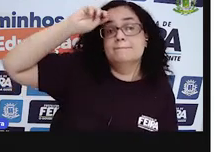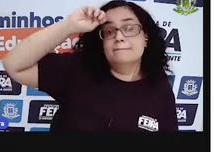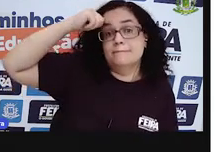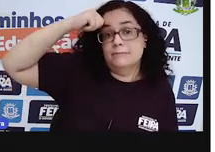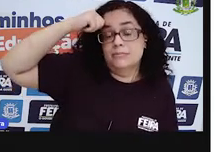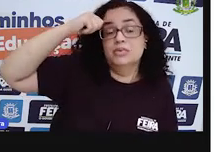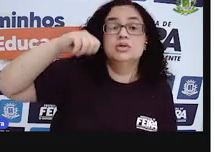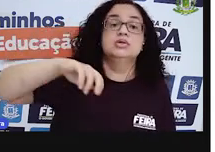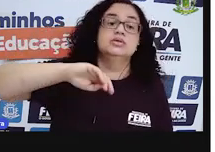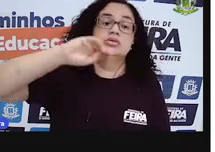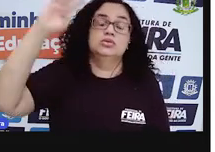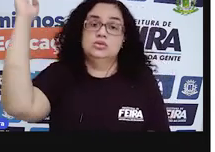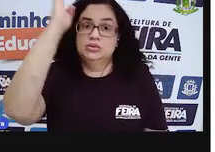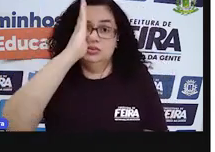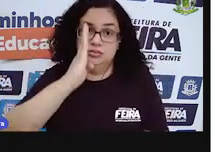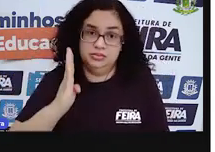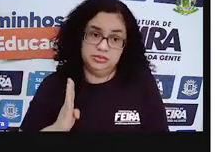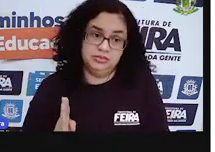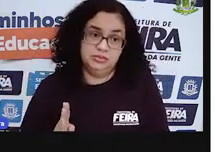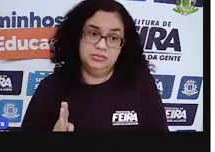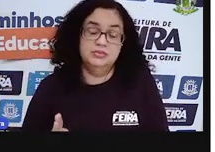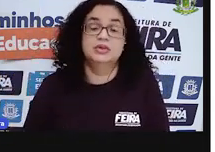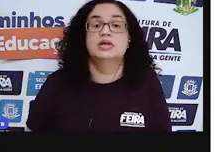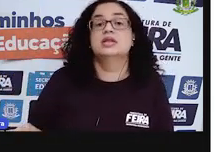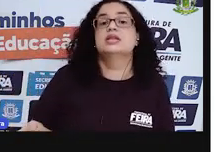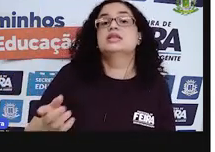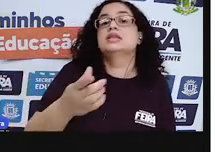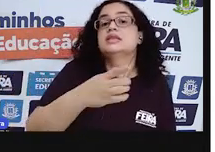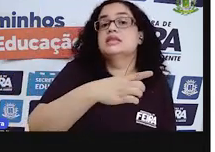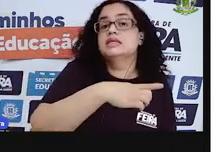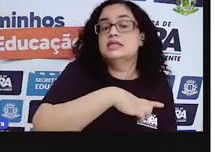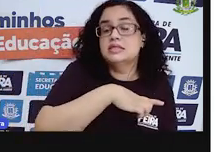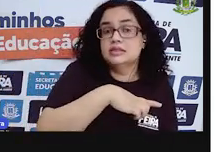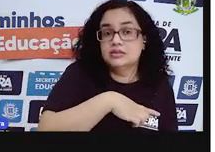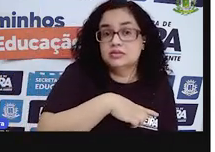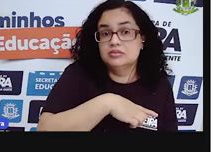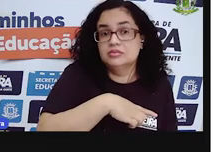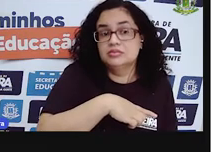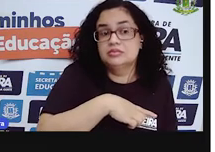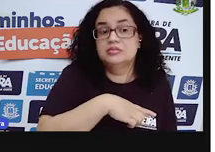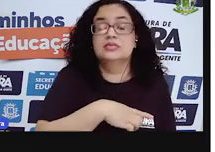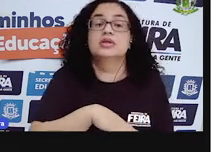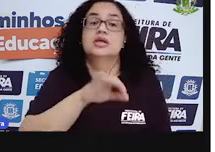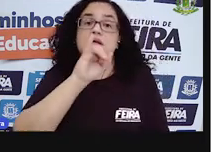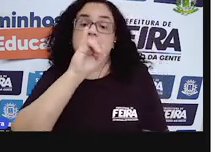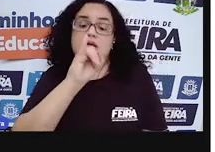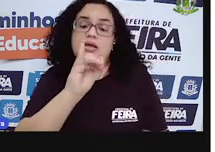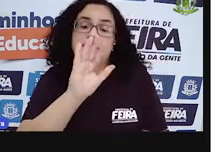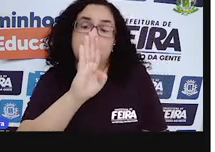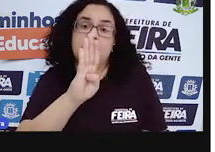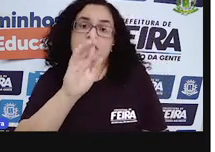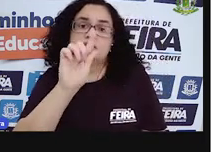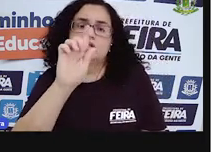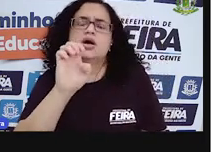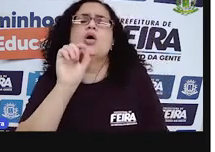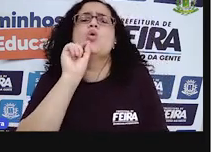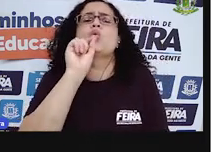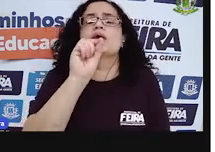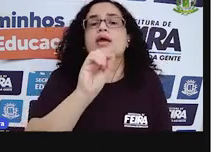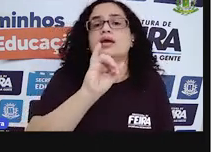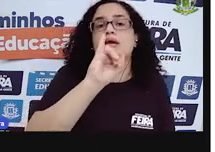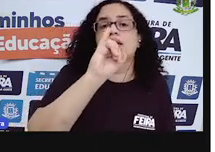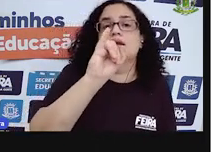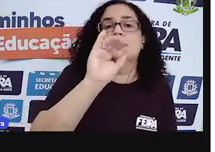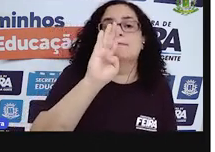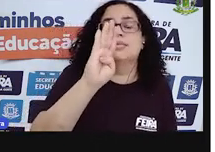negras no nosso Brasil e é eu tenho que trazer para vocês o IBGE O que